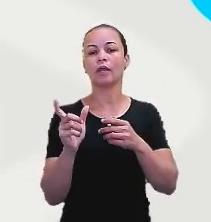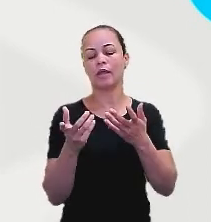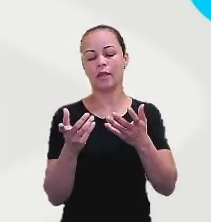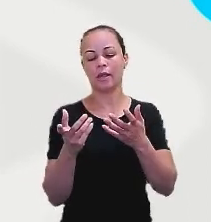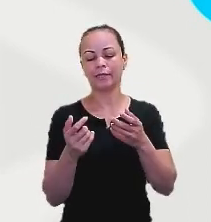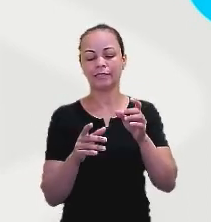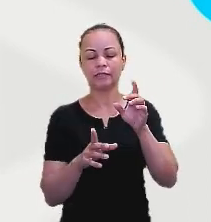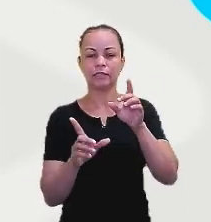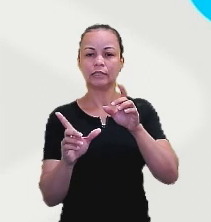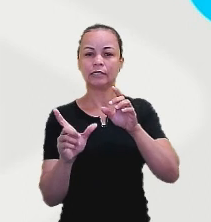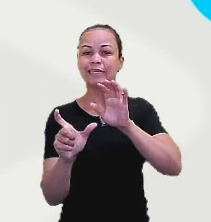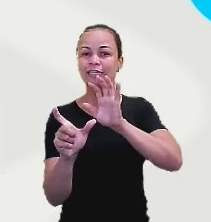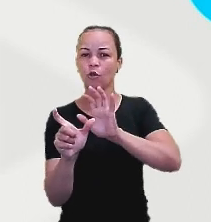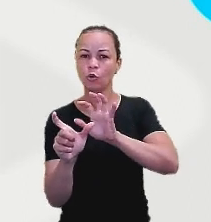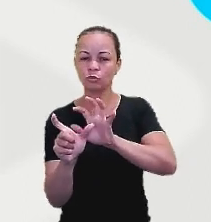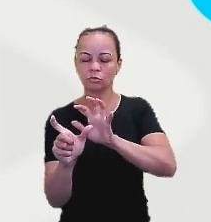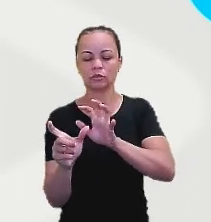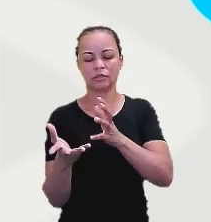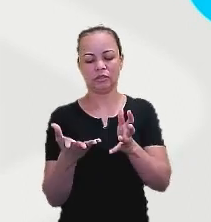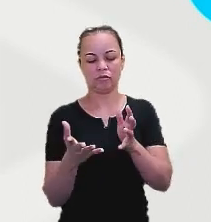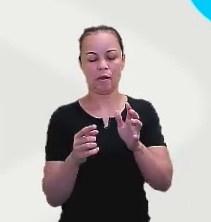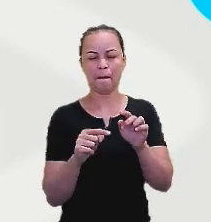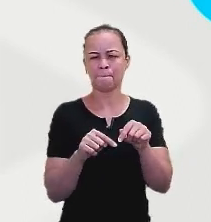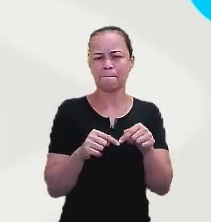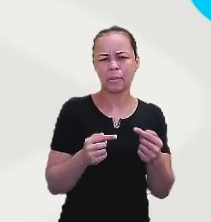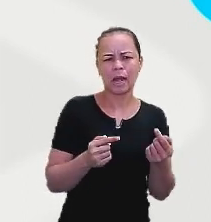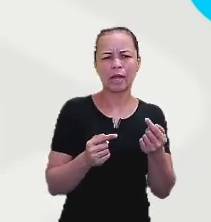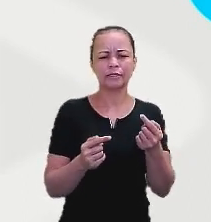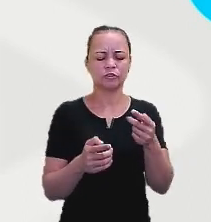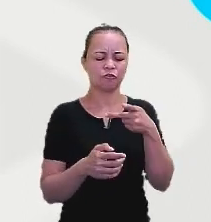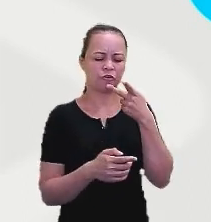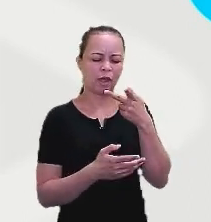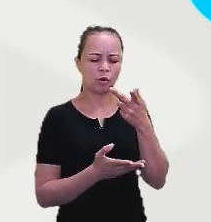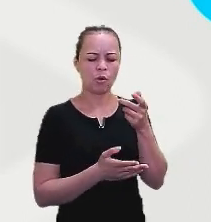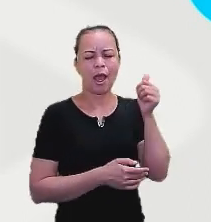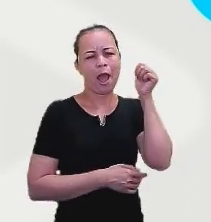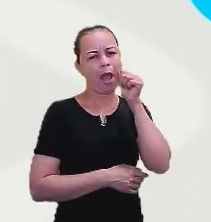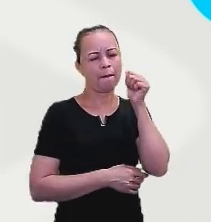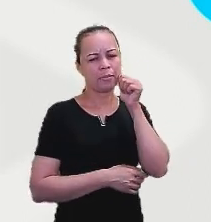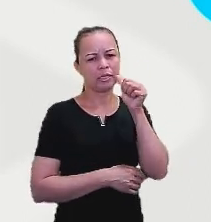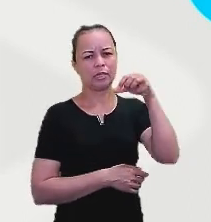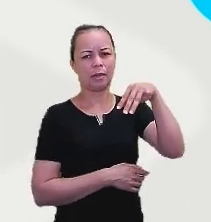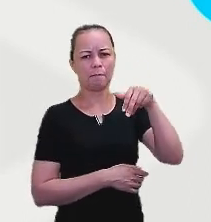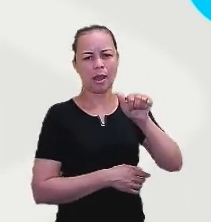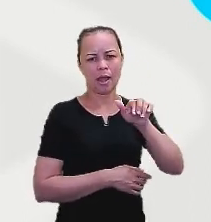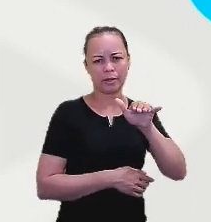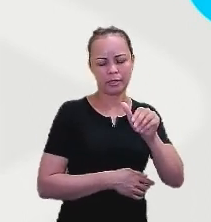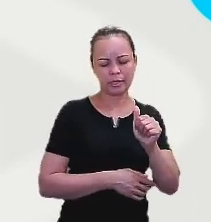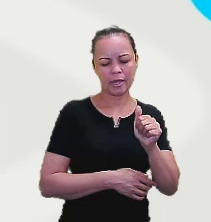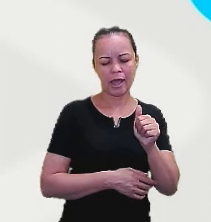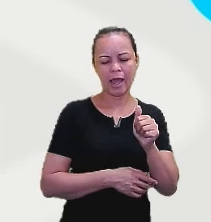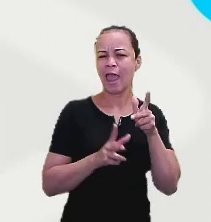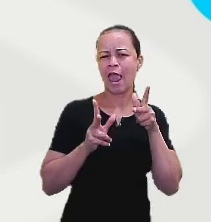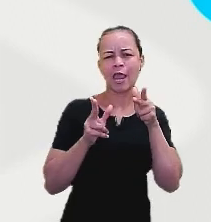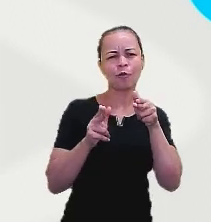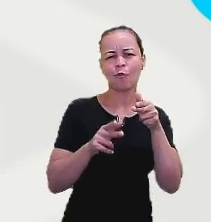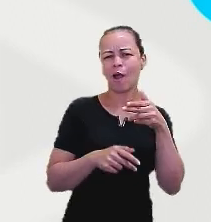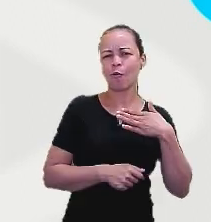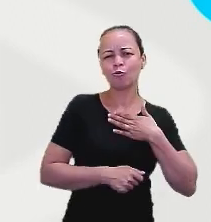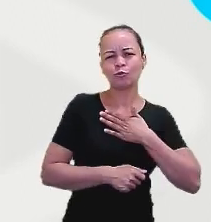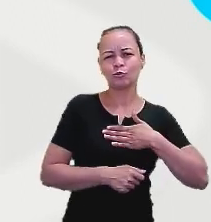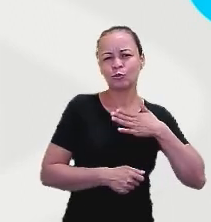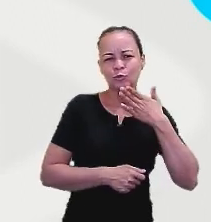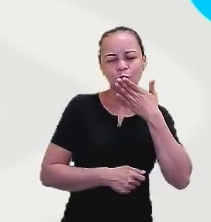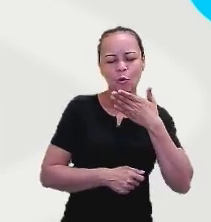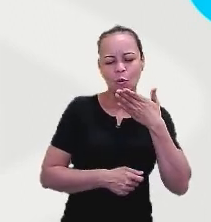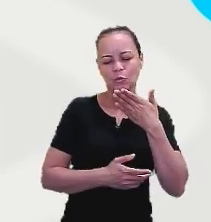eu digo que Maria é um doce de pessoa, já esse doce aí não está no seu sentido denotativo, está no seu sentido conotativo,